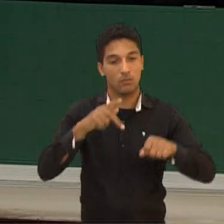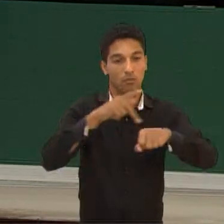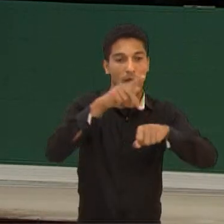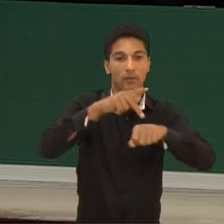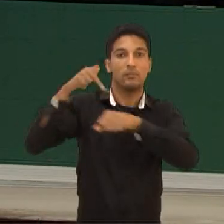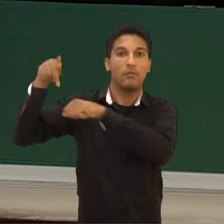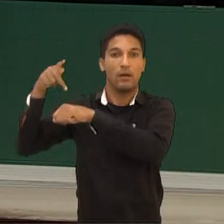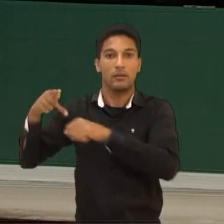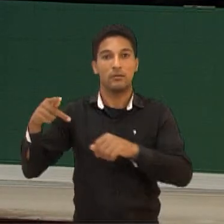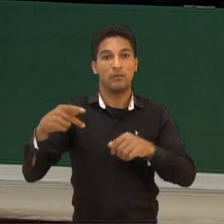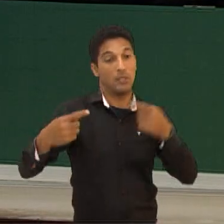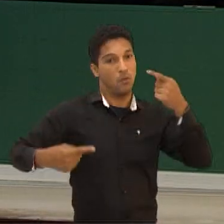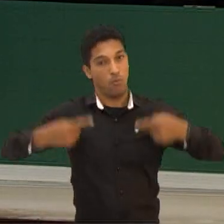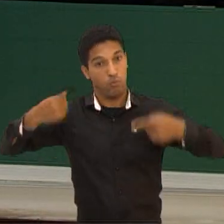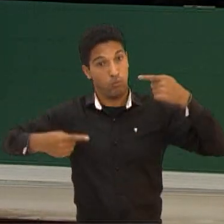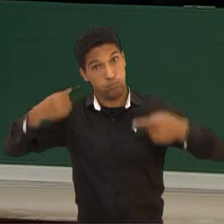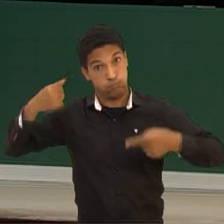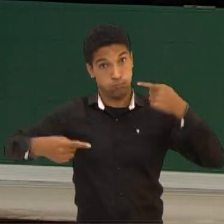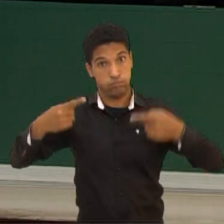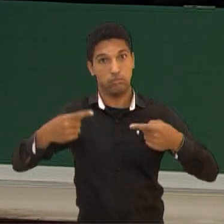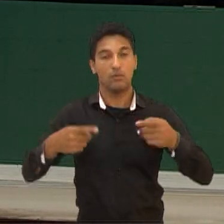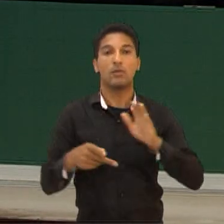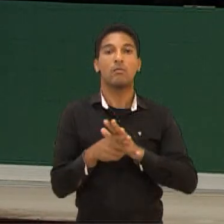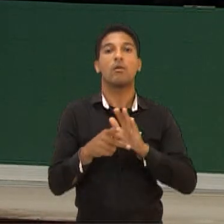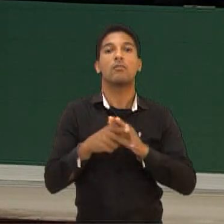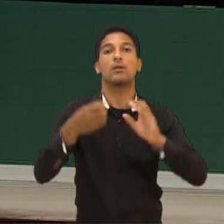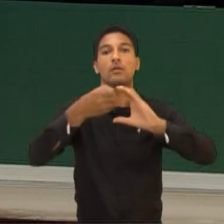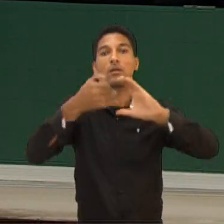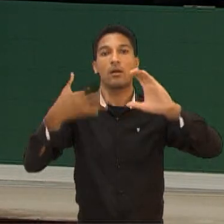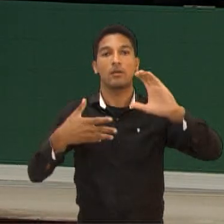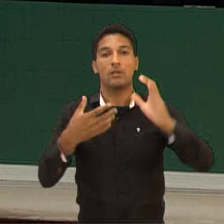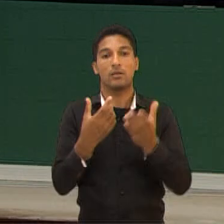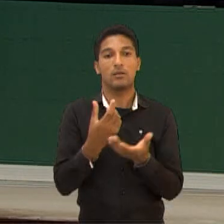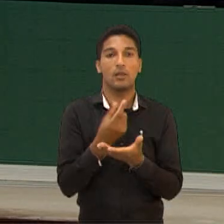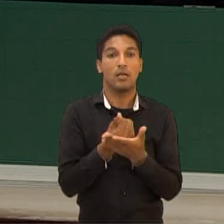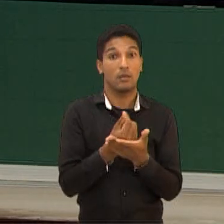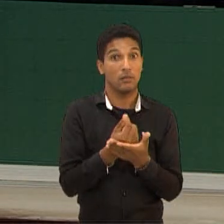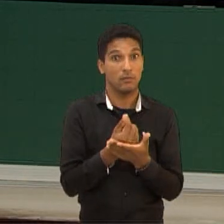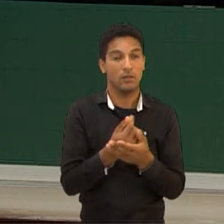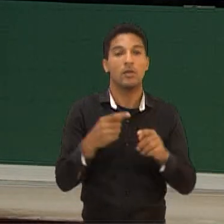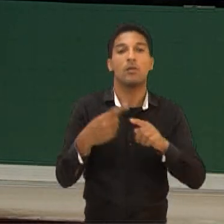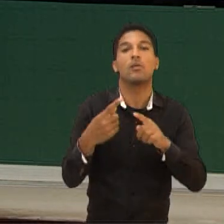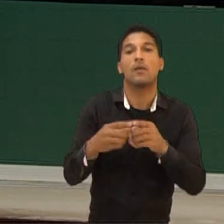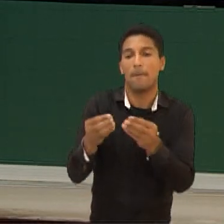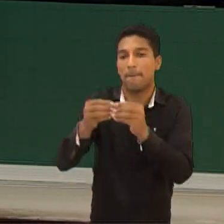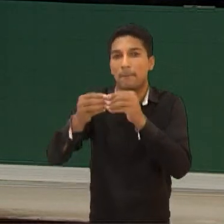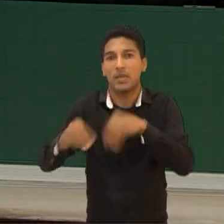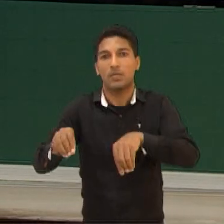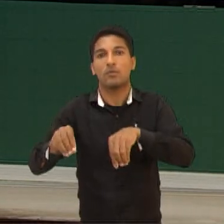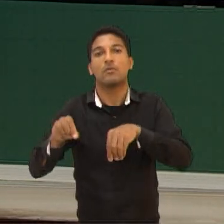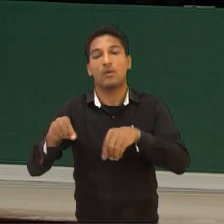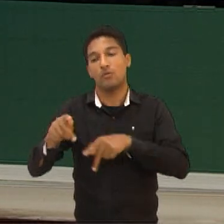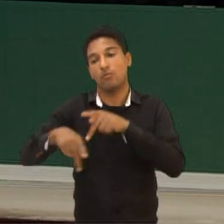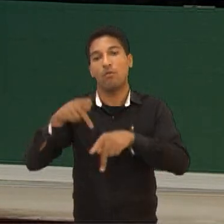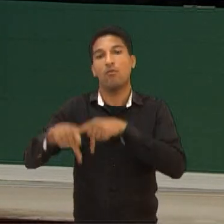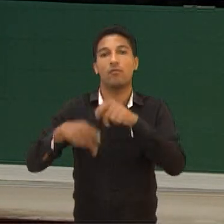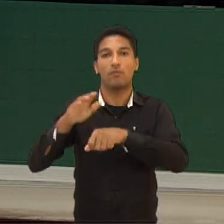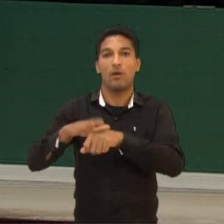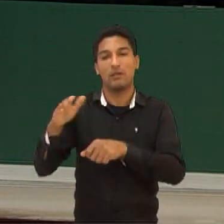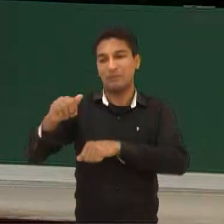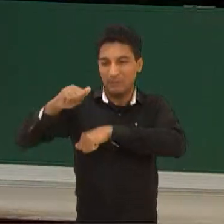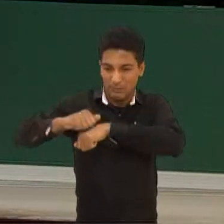uma característica do capitalismo, que prejudicam a população mais pobre. Isso, é claro, ocorre em qualquer lugar do mundo. Os altos